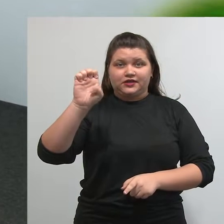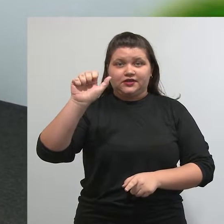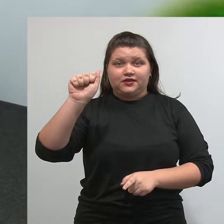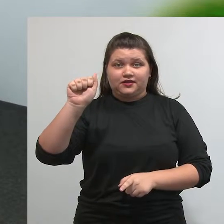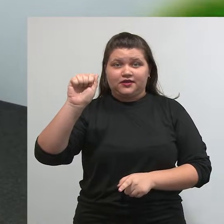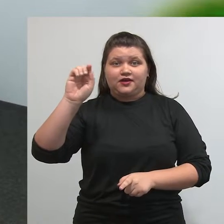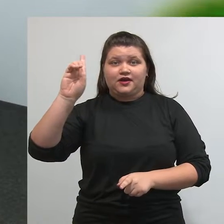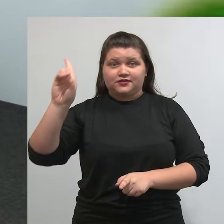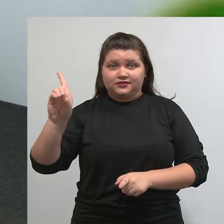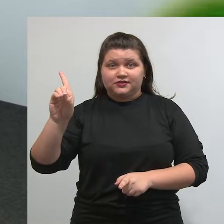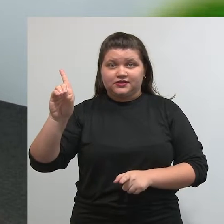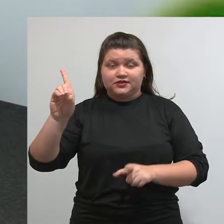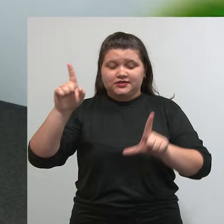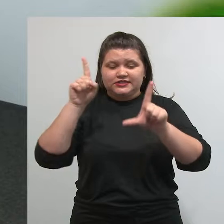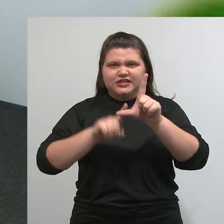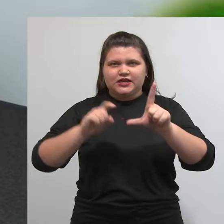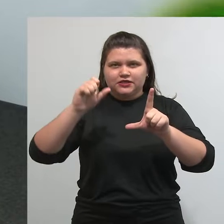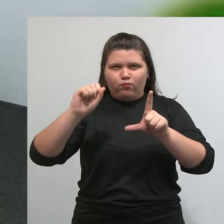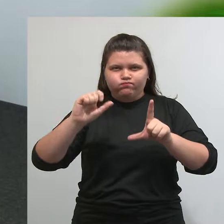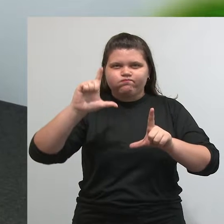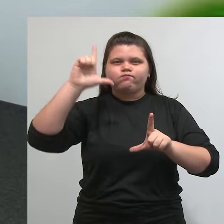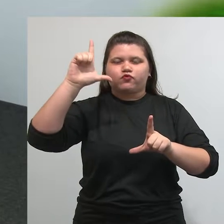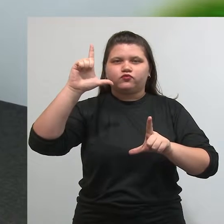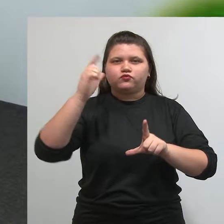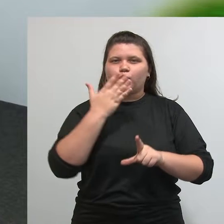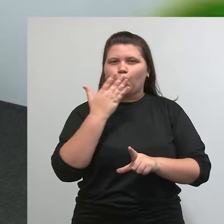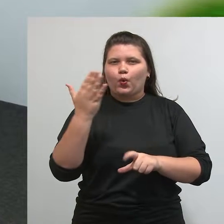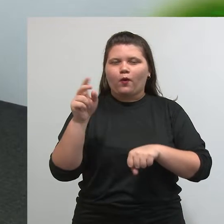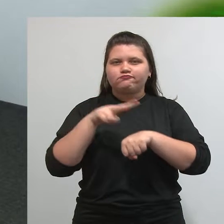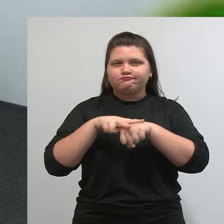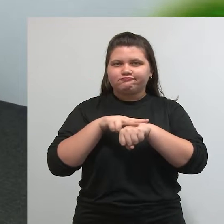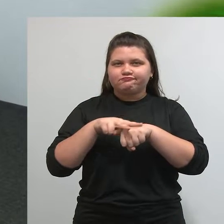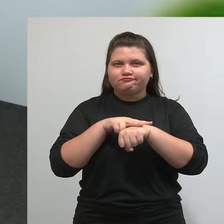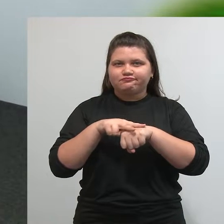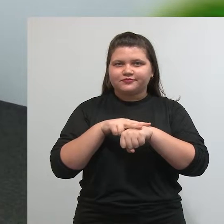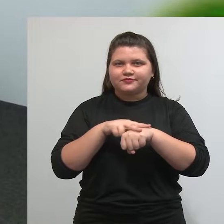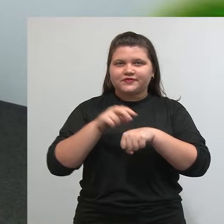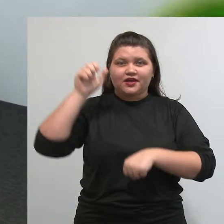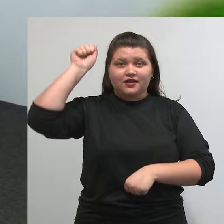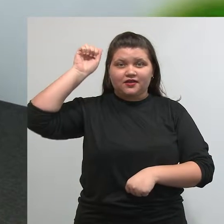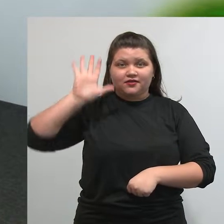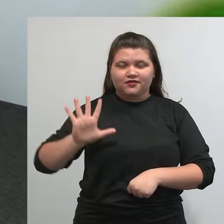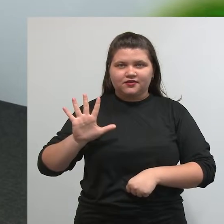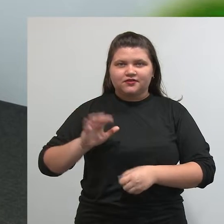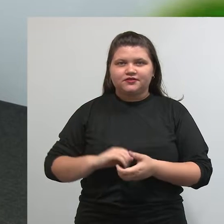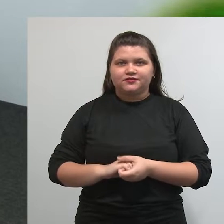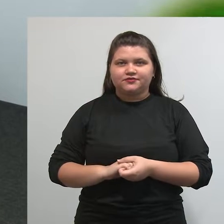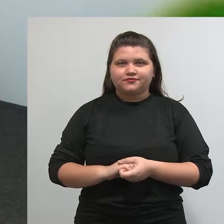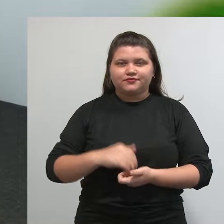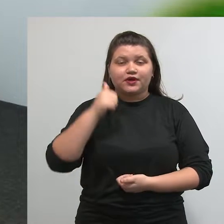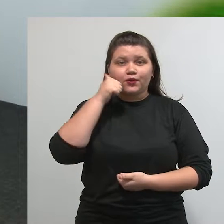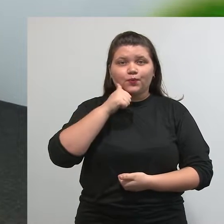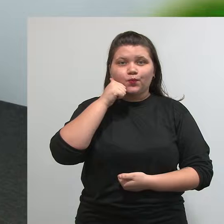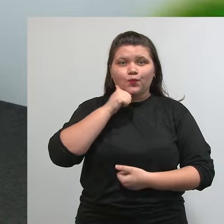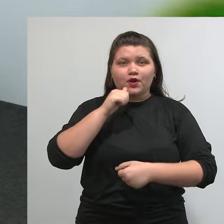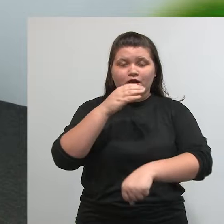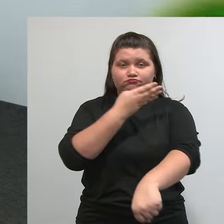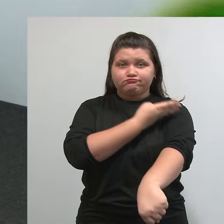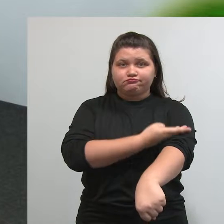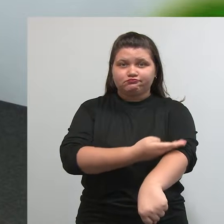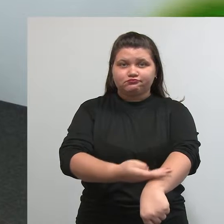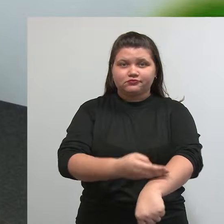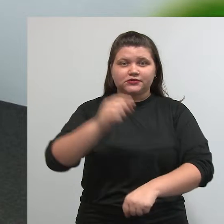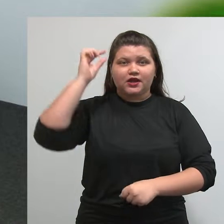sendo EAD em letra grande, da cor verde. Minha audiodescrição, sou uma mulher branca, de